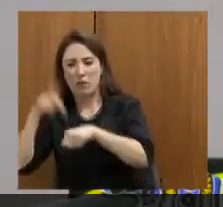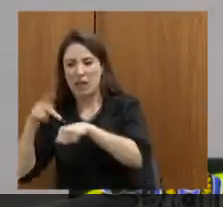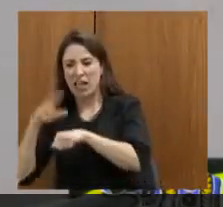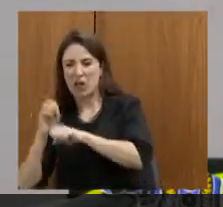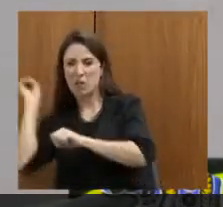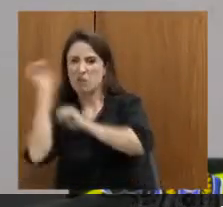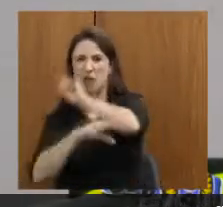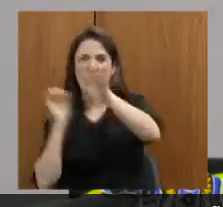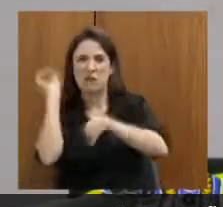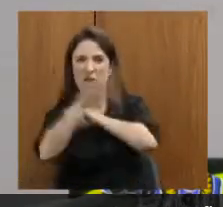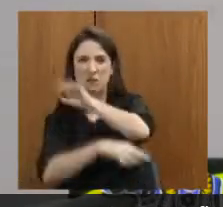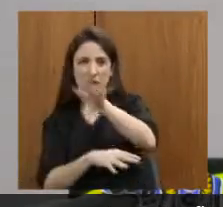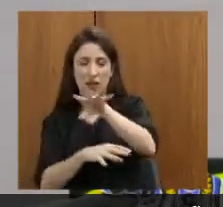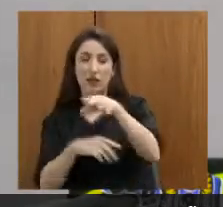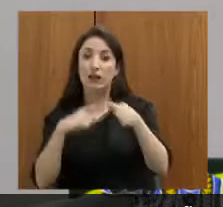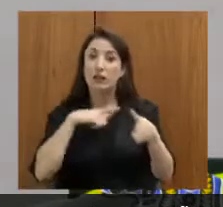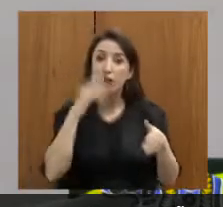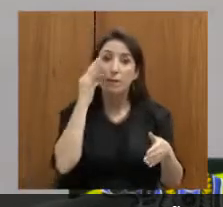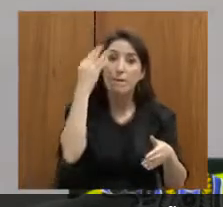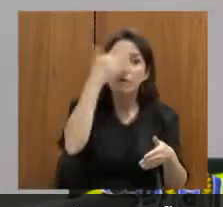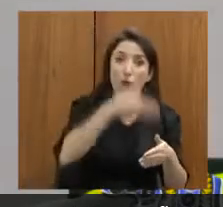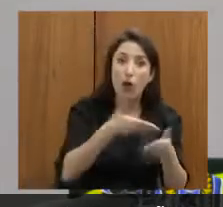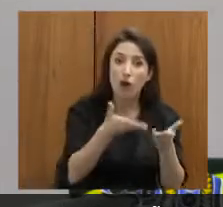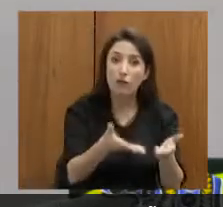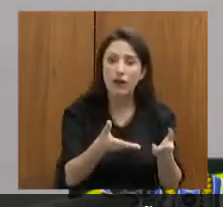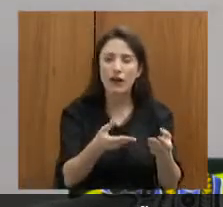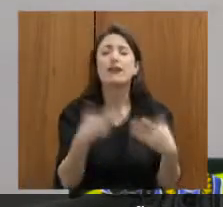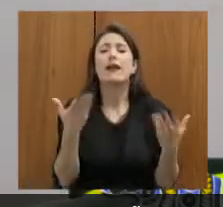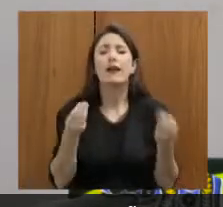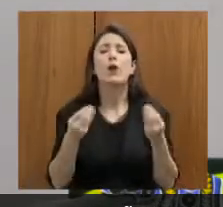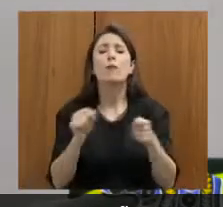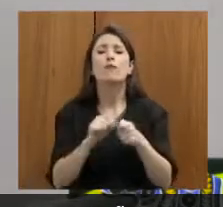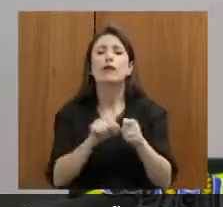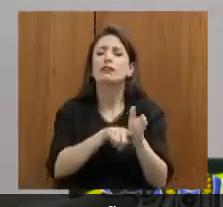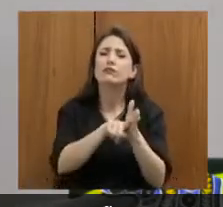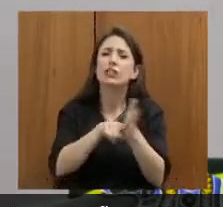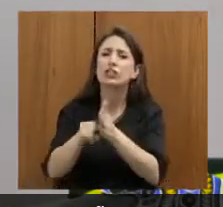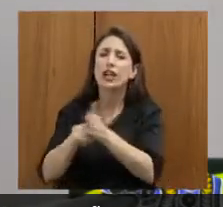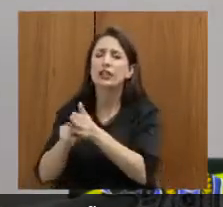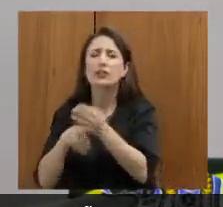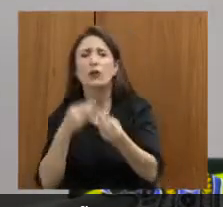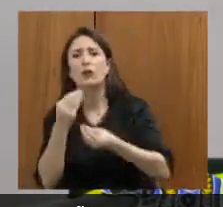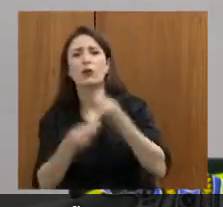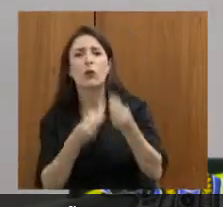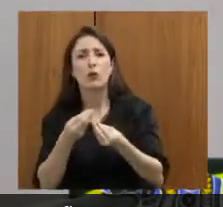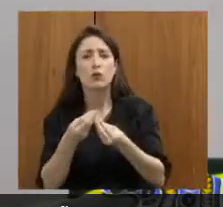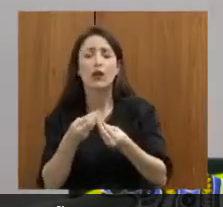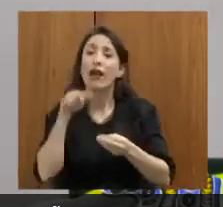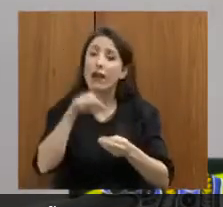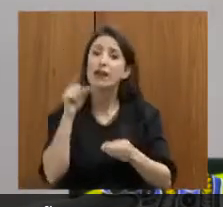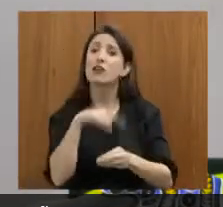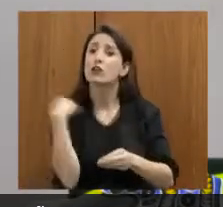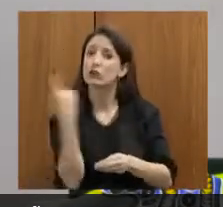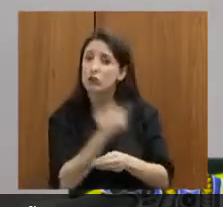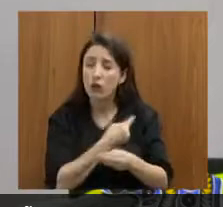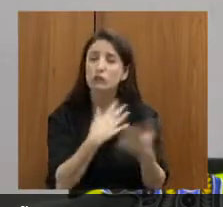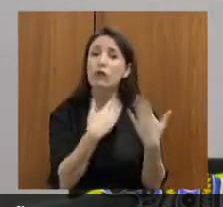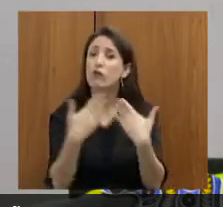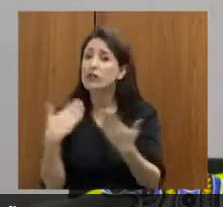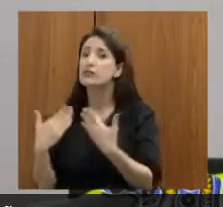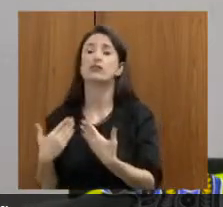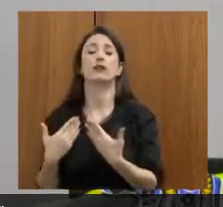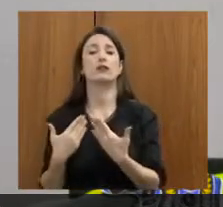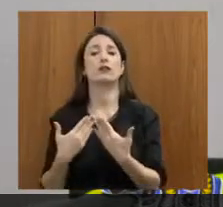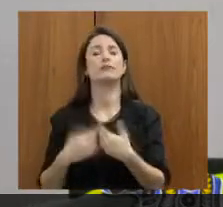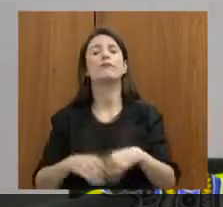as provas do fato como que é feita a investigação é é diz que nós somos falando e